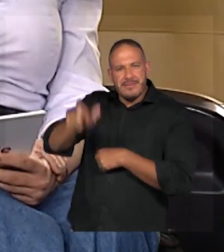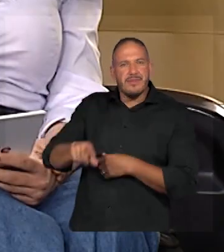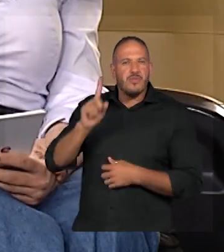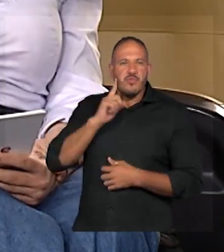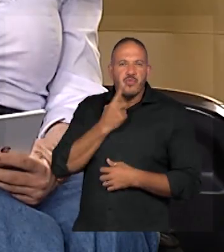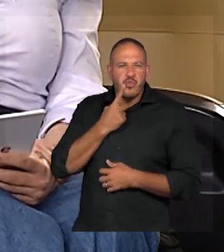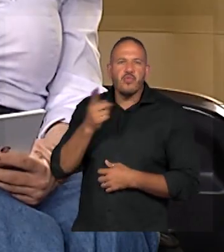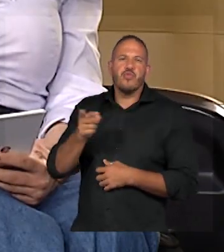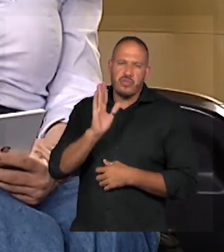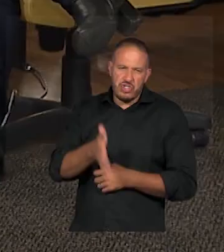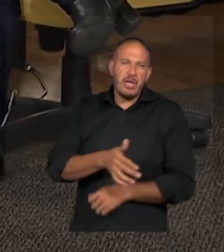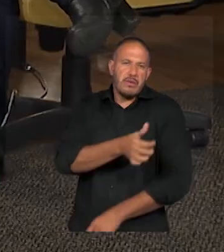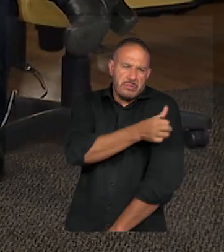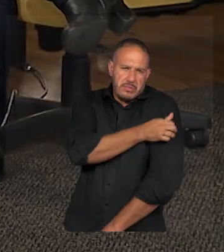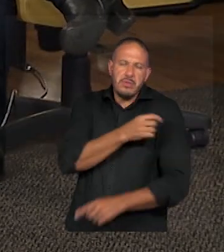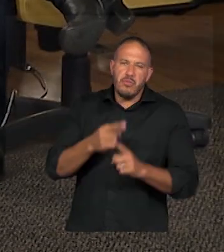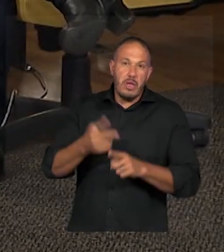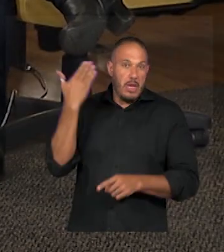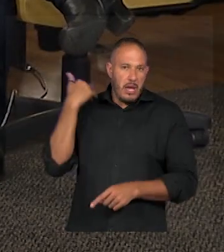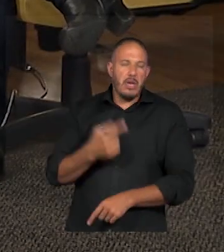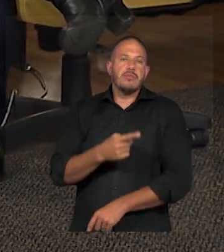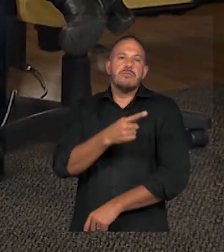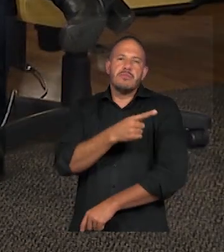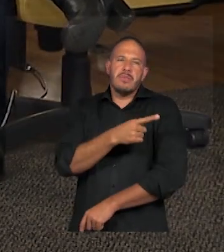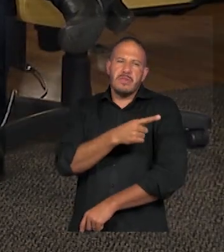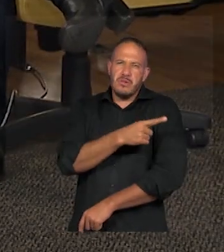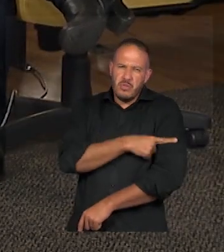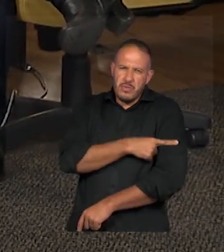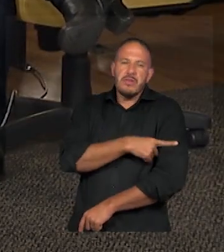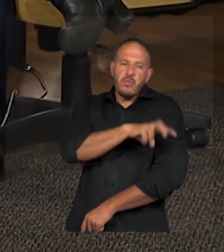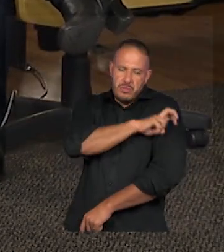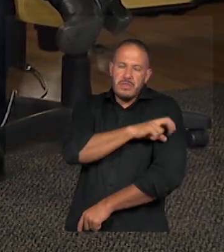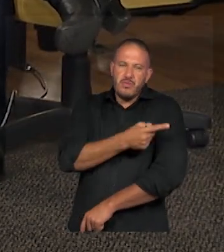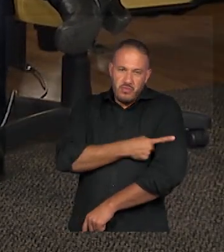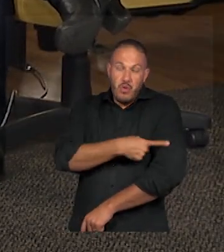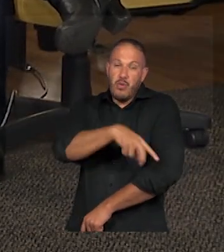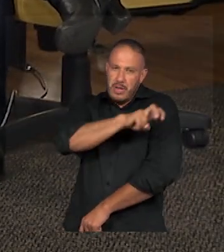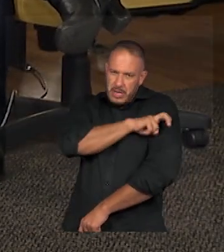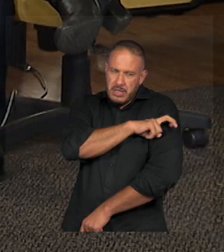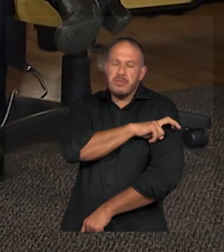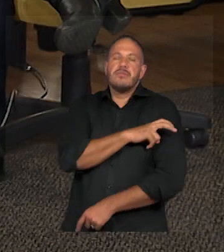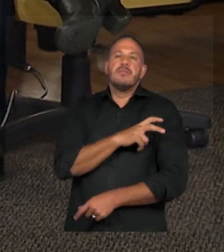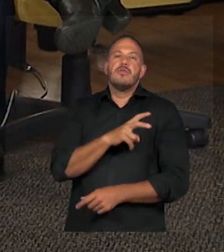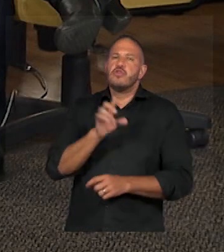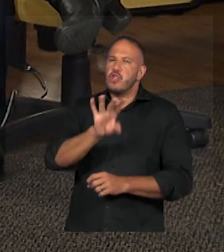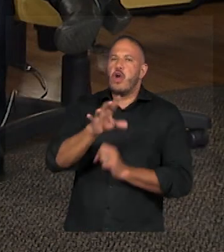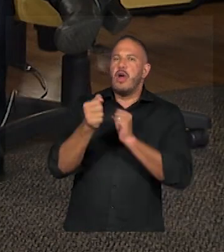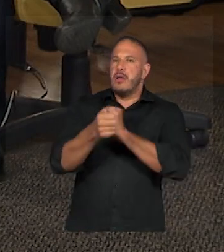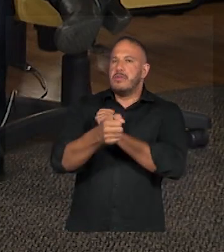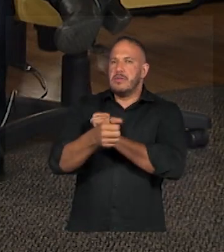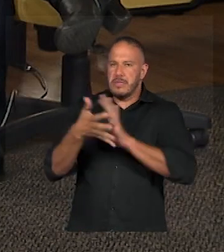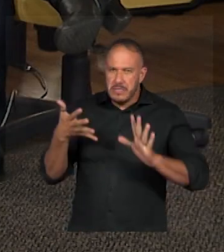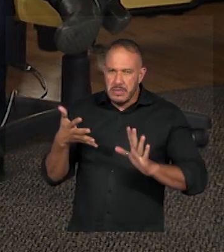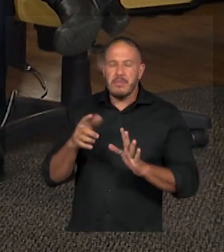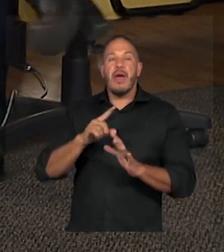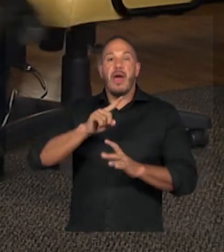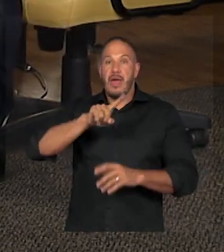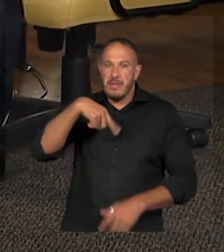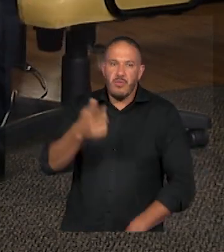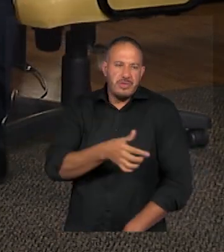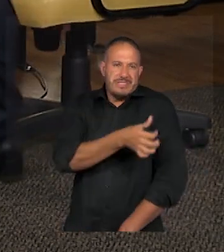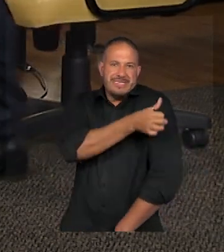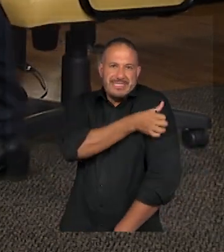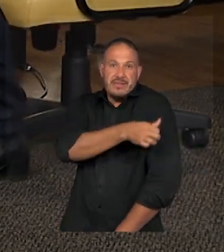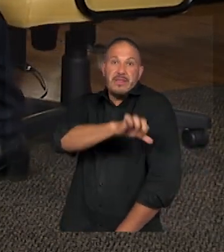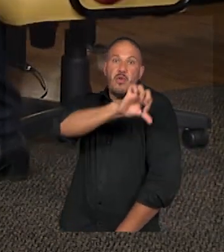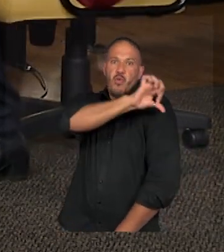6º ano, já que até o 5º ele fez, até o 4º, né? 5º ano ele fez só Libras, e aí do 6º